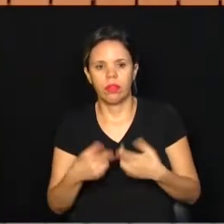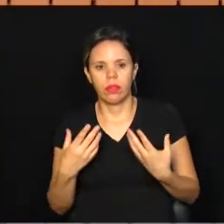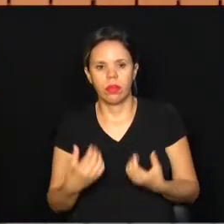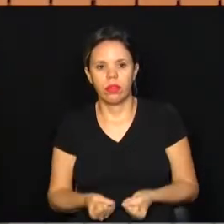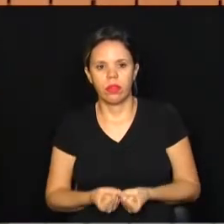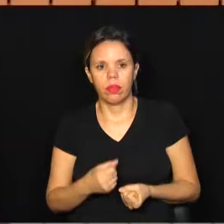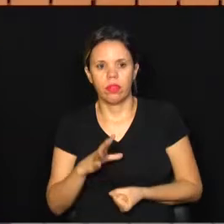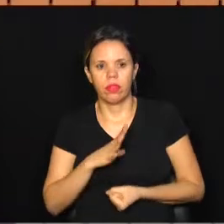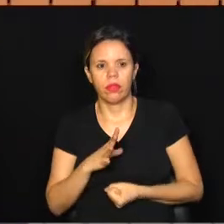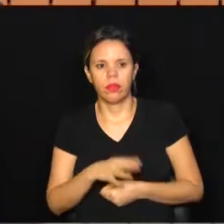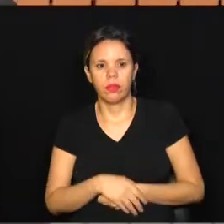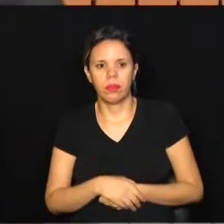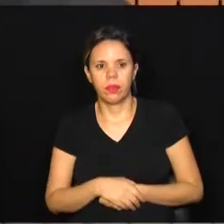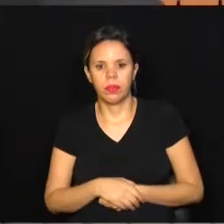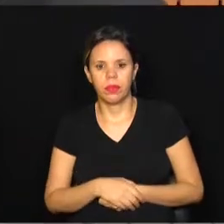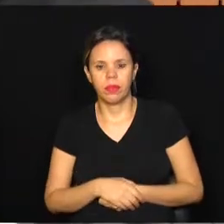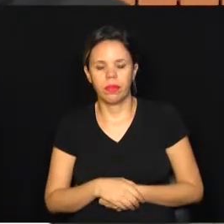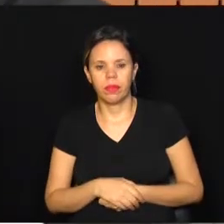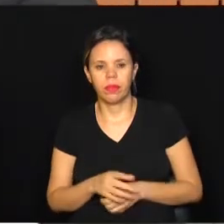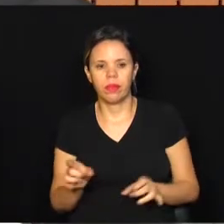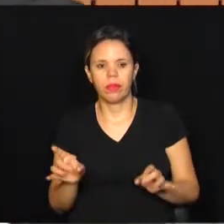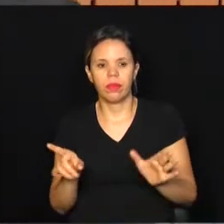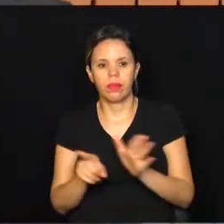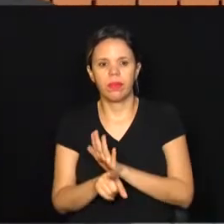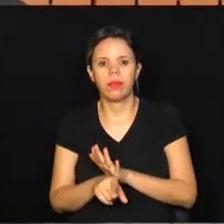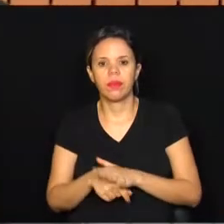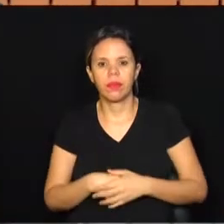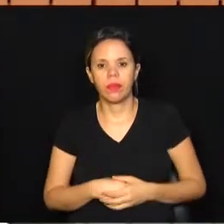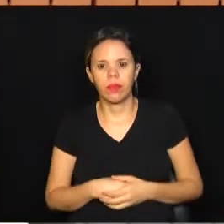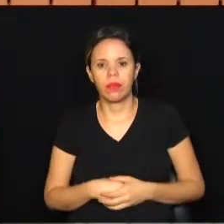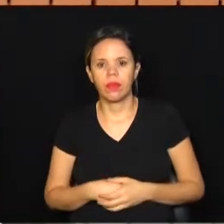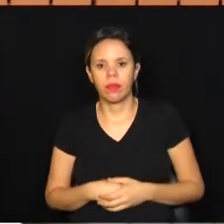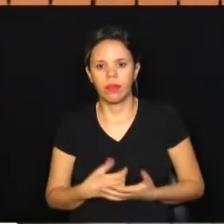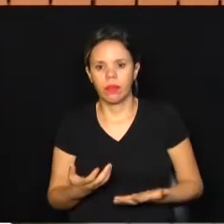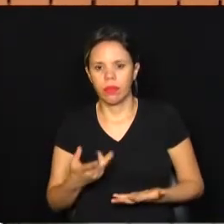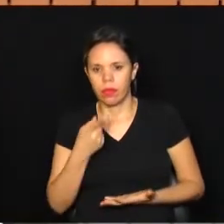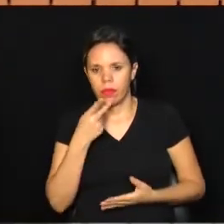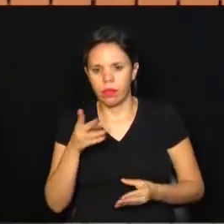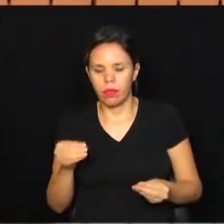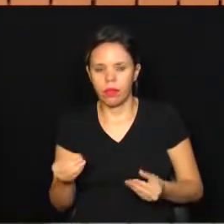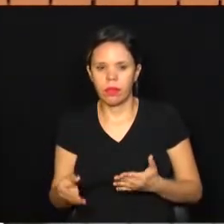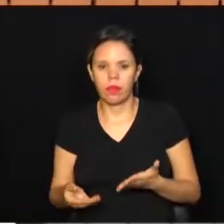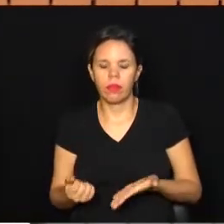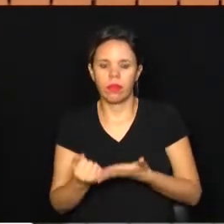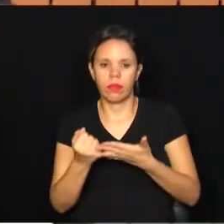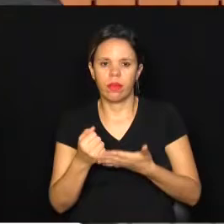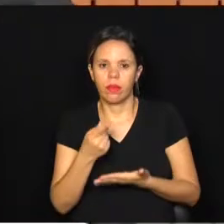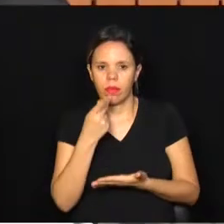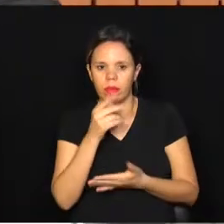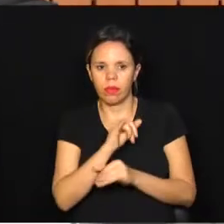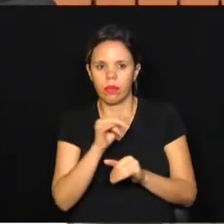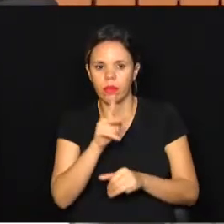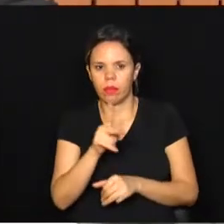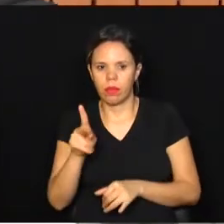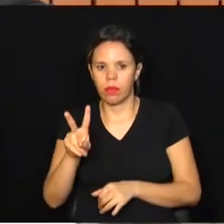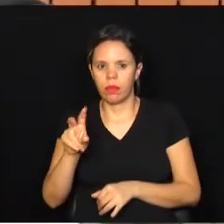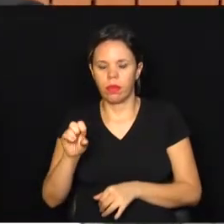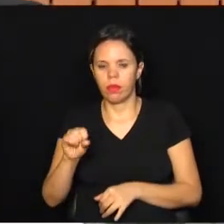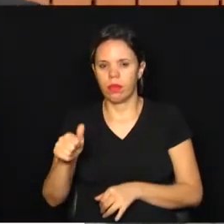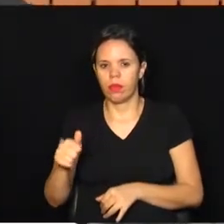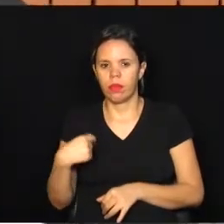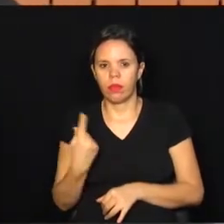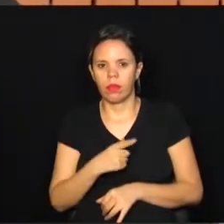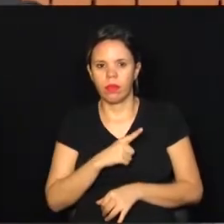para nossas cidades? É o que ele pergunta. Eu queria também contribuir aqui, dizendo para a professora Vanessa que